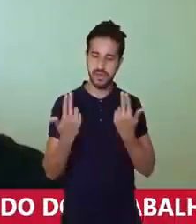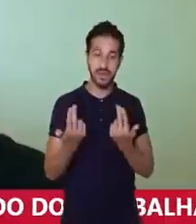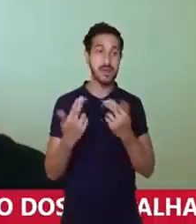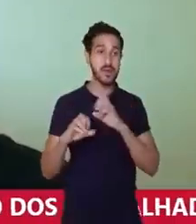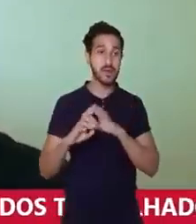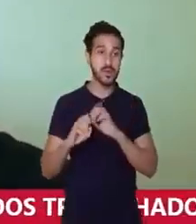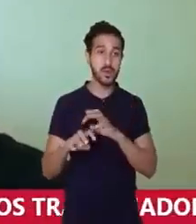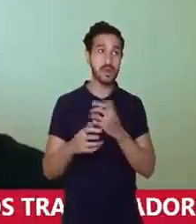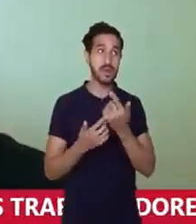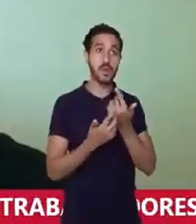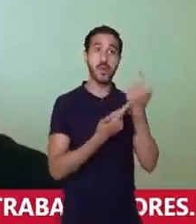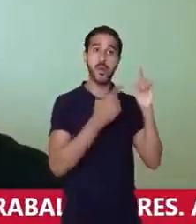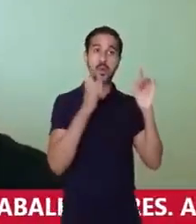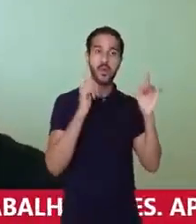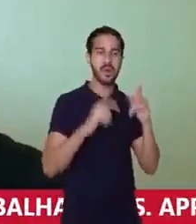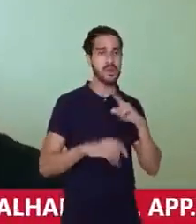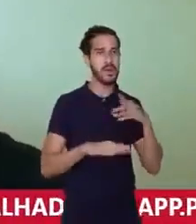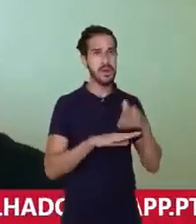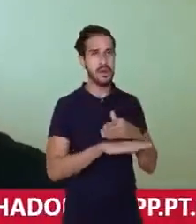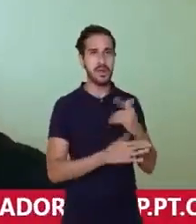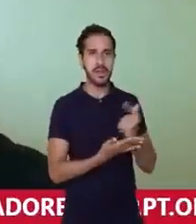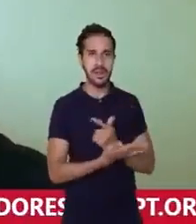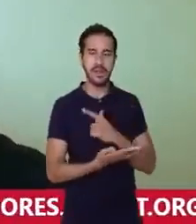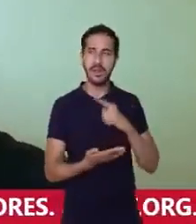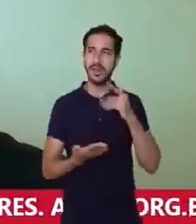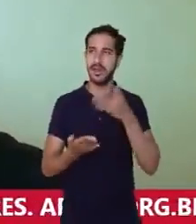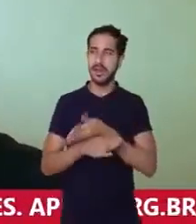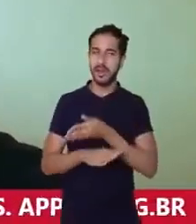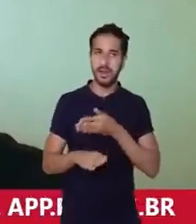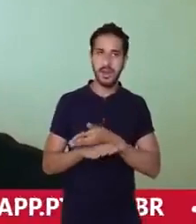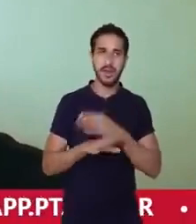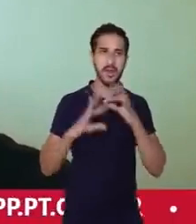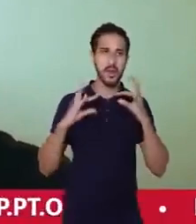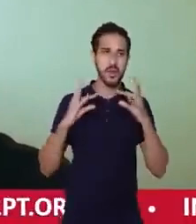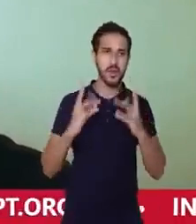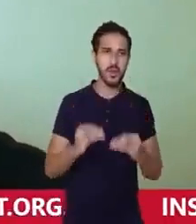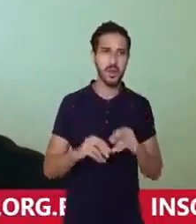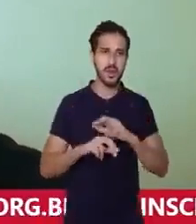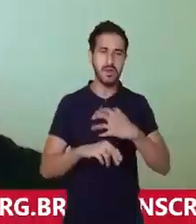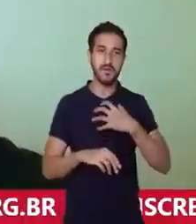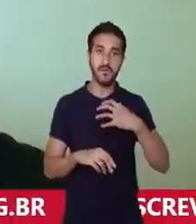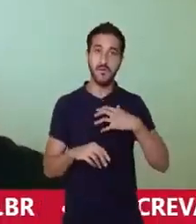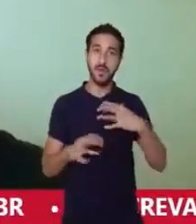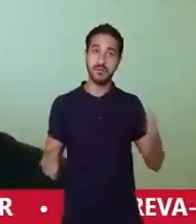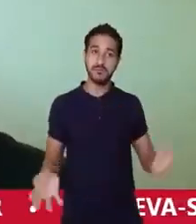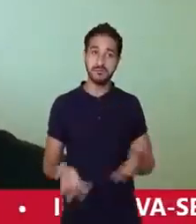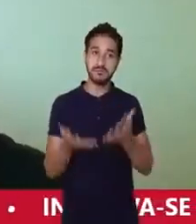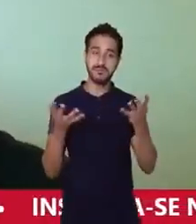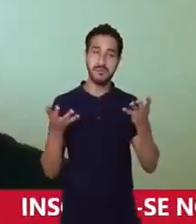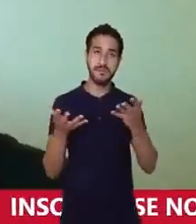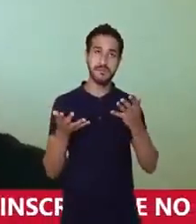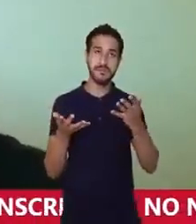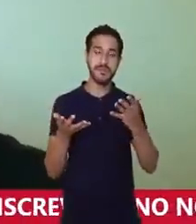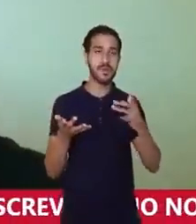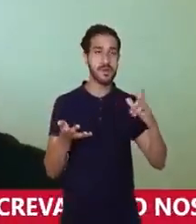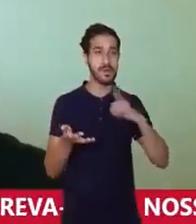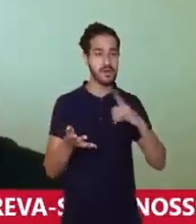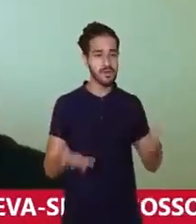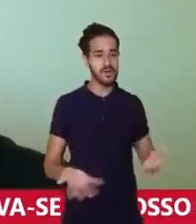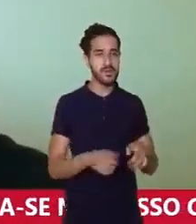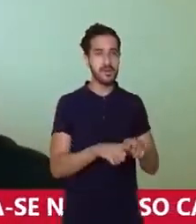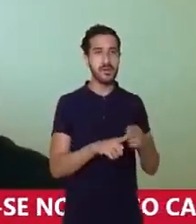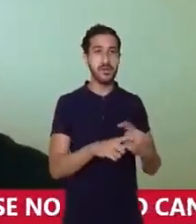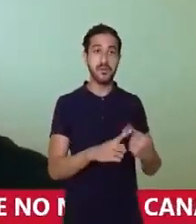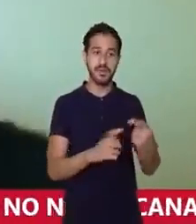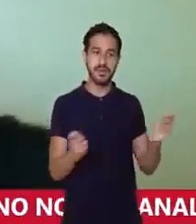educação de outras, que tiveram acesso ao livro, que tiveram acesso a todas as formas de estímulo, ela tem estímulo,